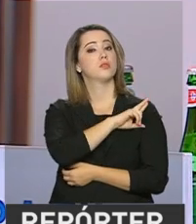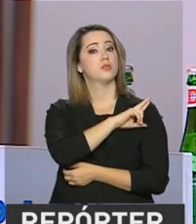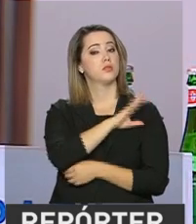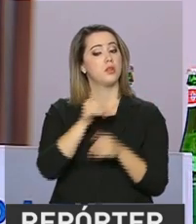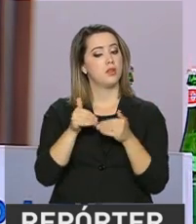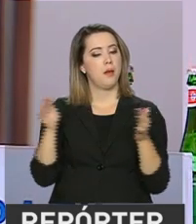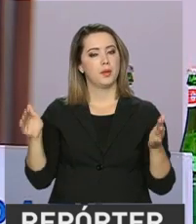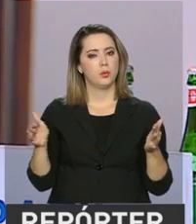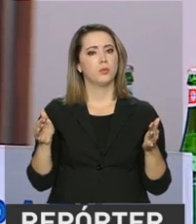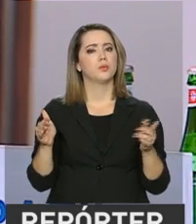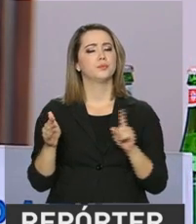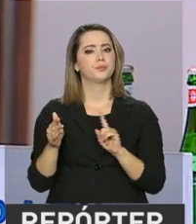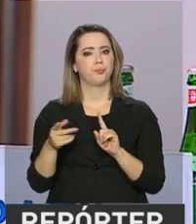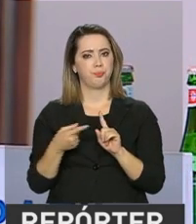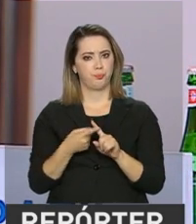e abertura.